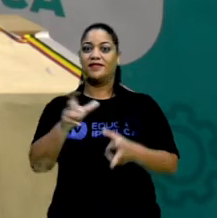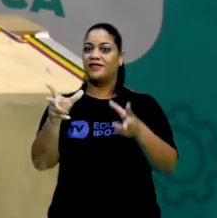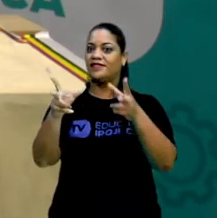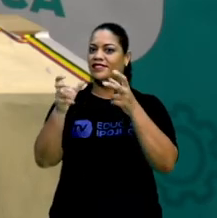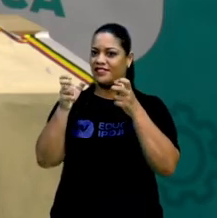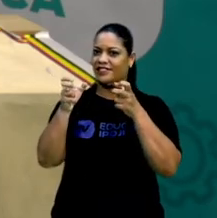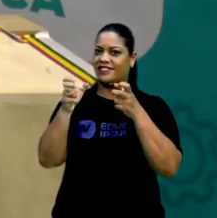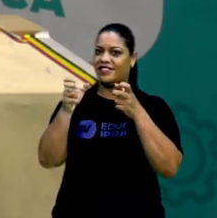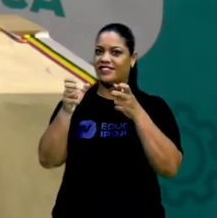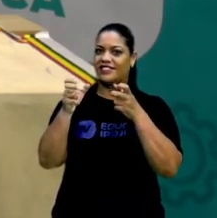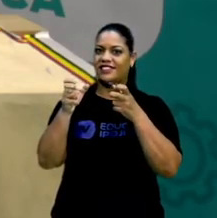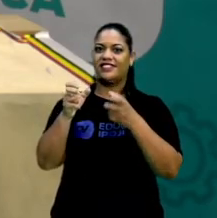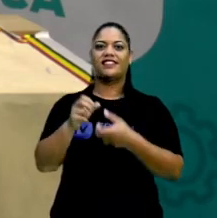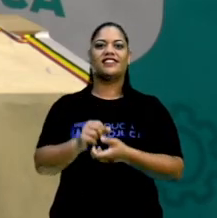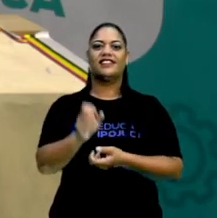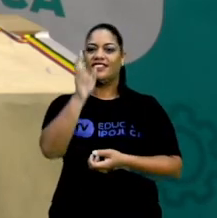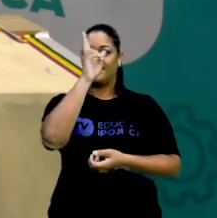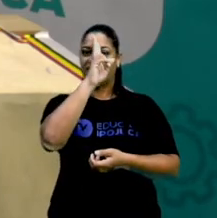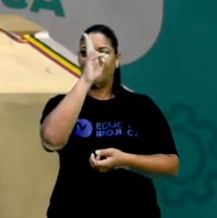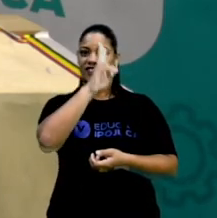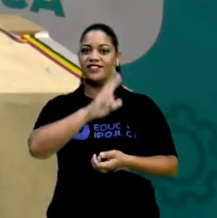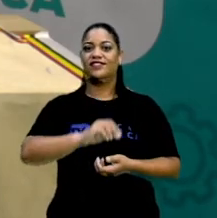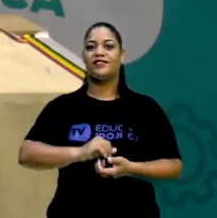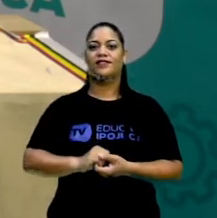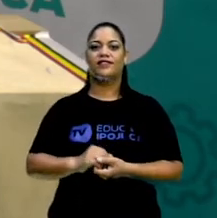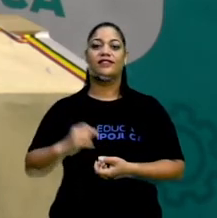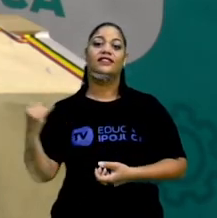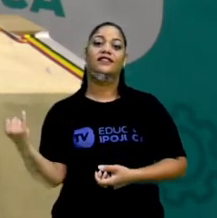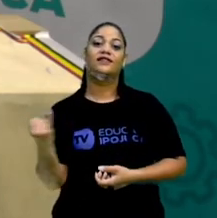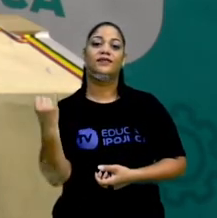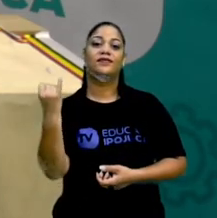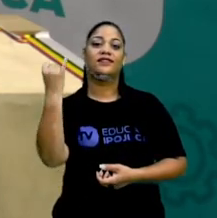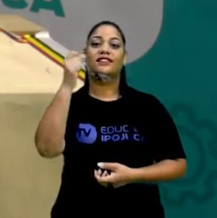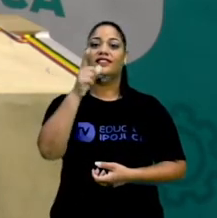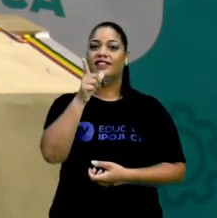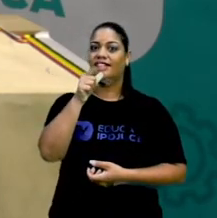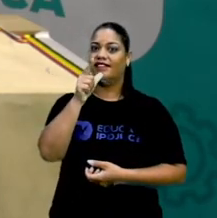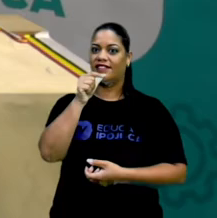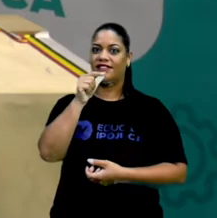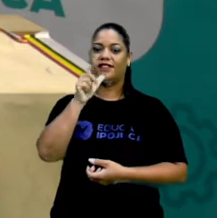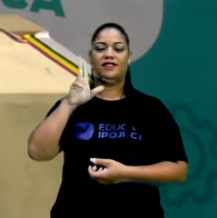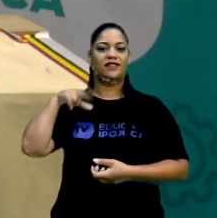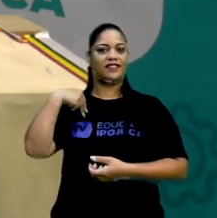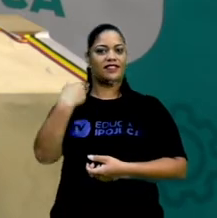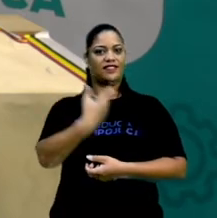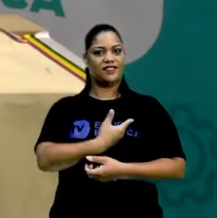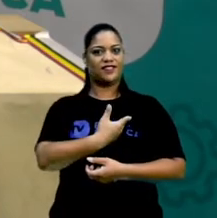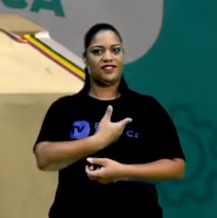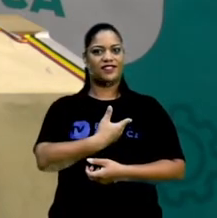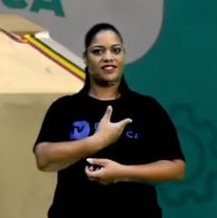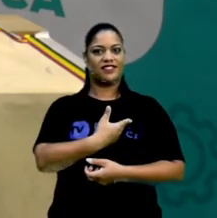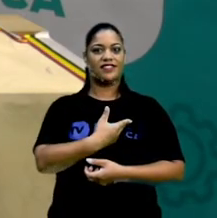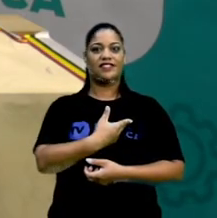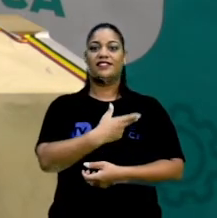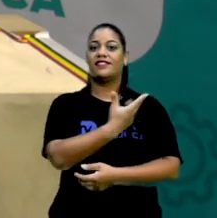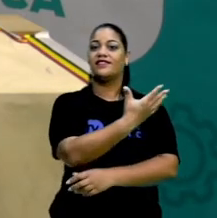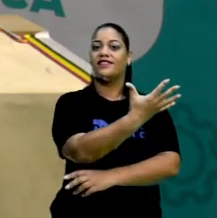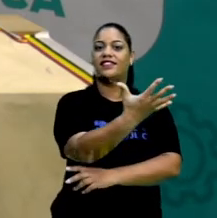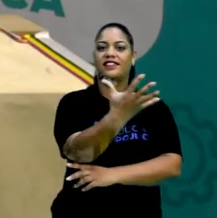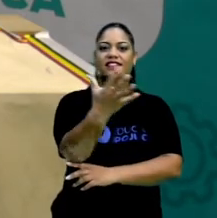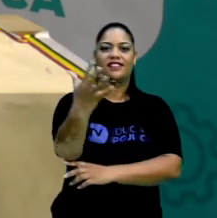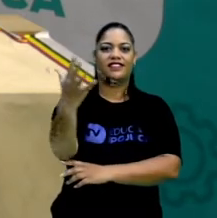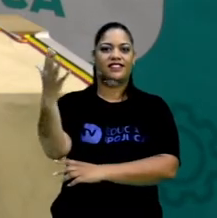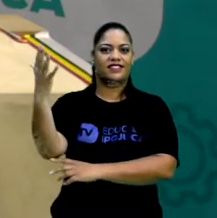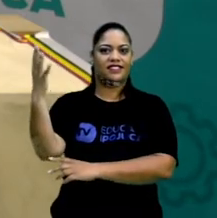prestaram atenção à nossa historinha, à importância da água para nós, para a